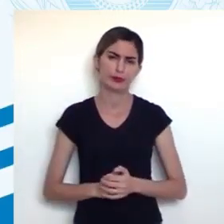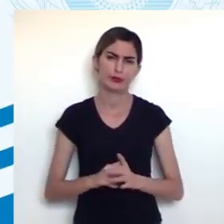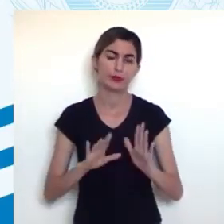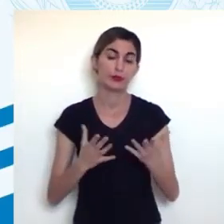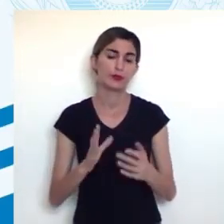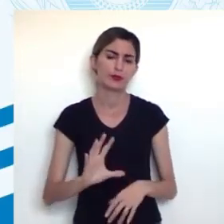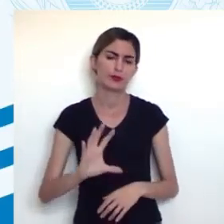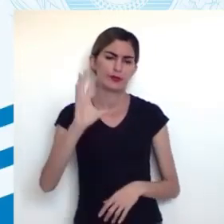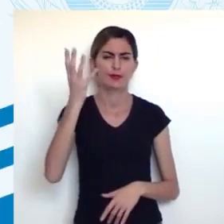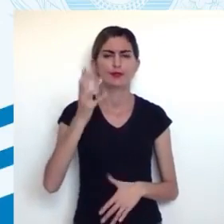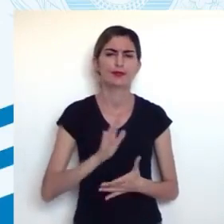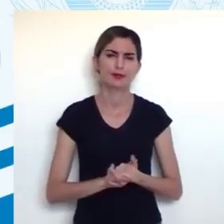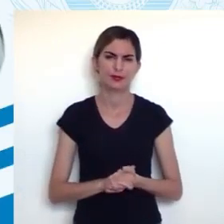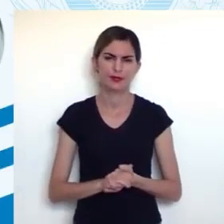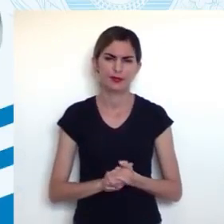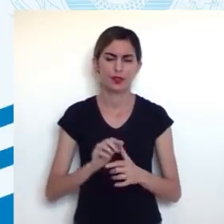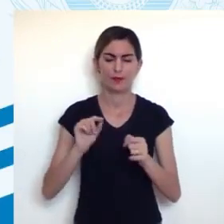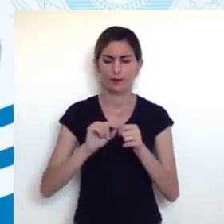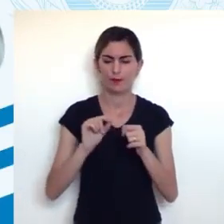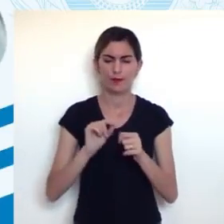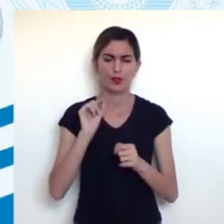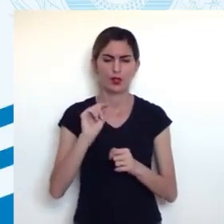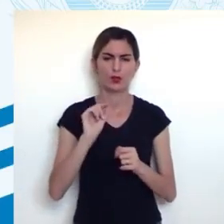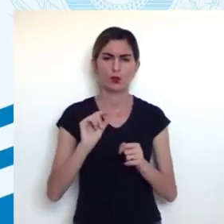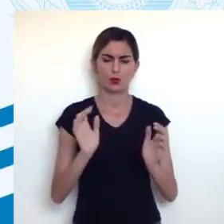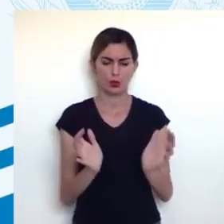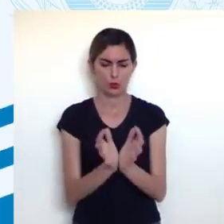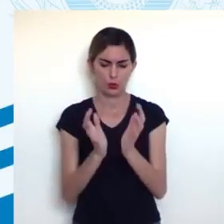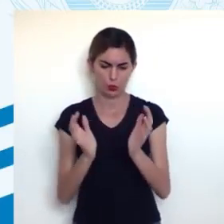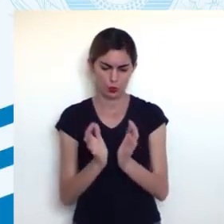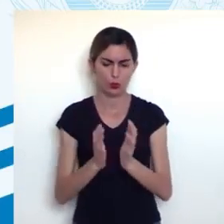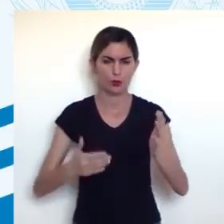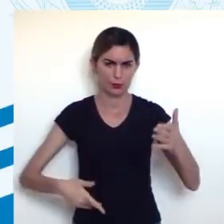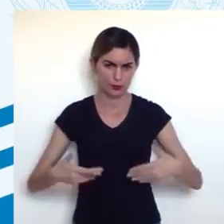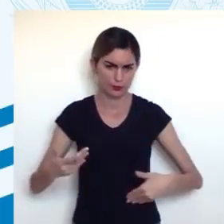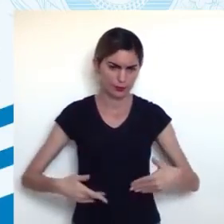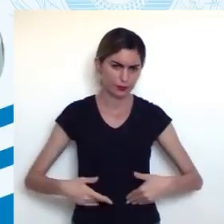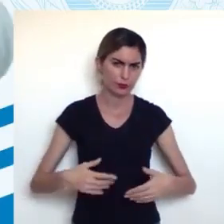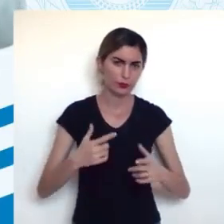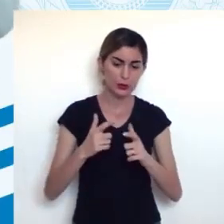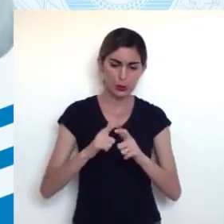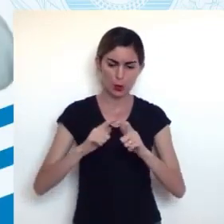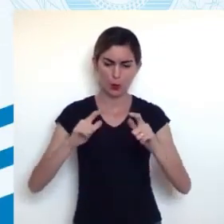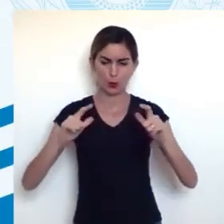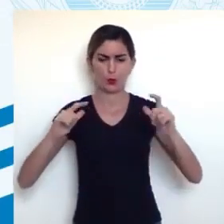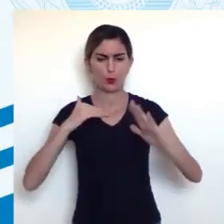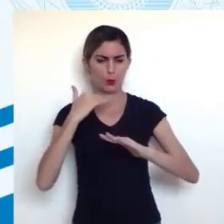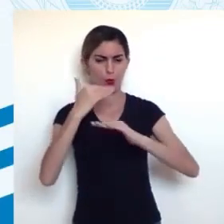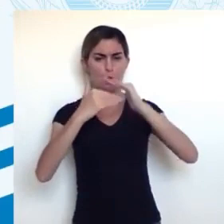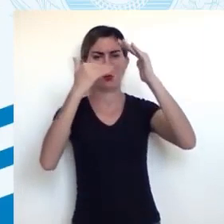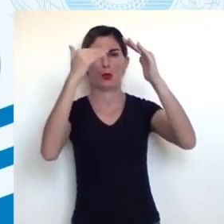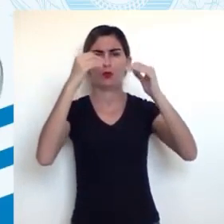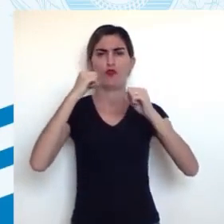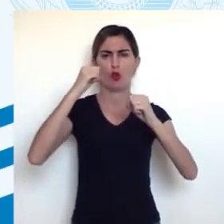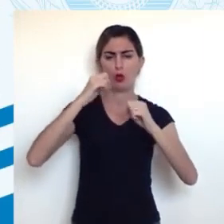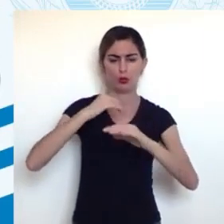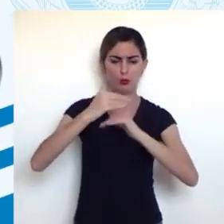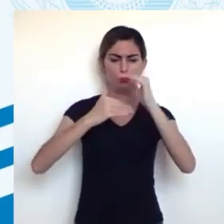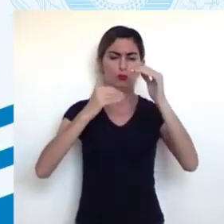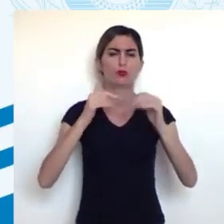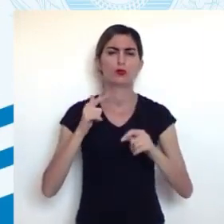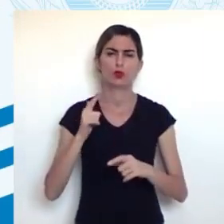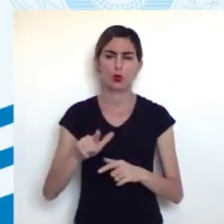esse acontecimento fez com que a classe operária ganhasse ainda mais força.